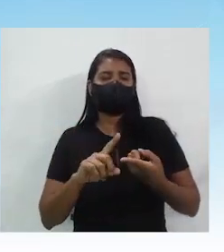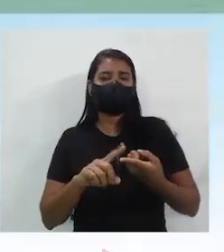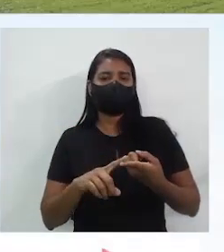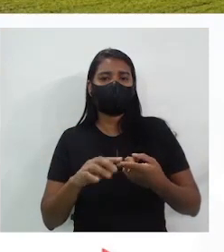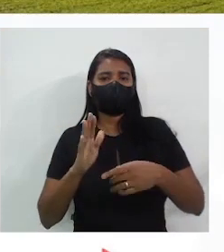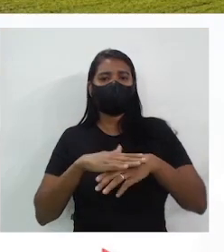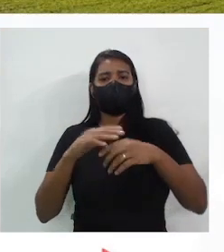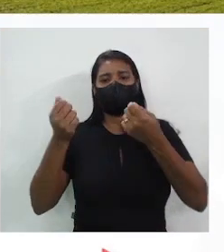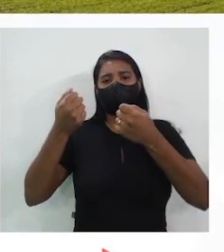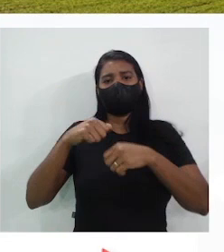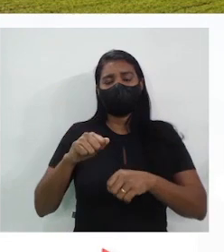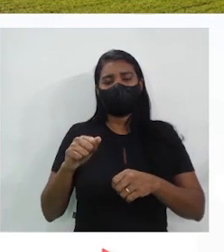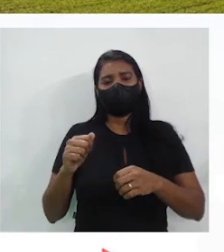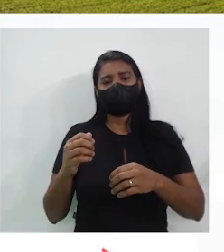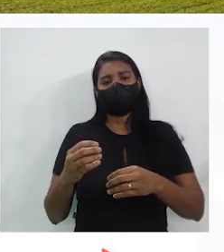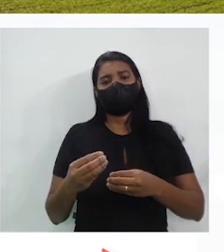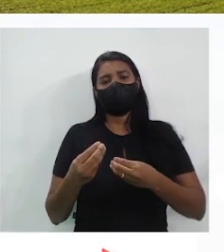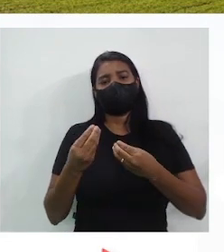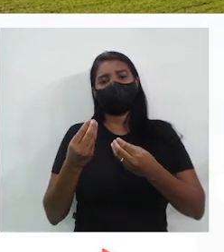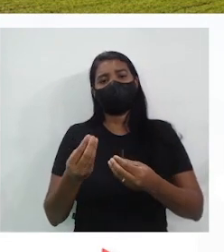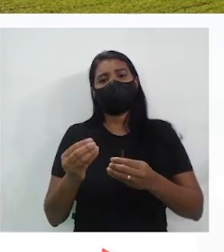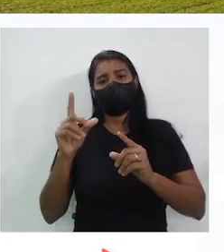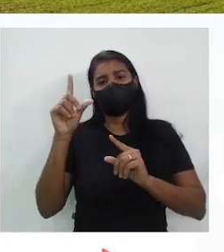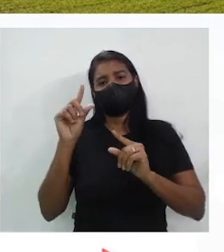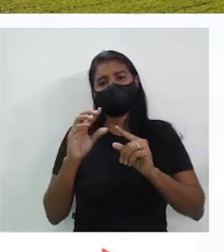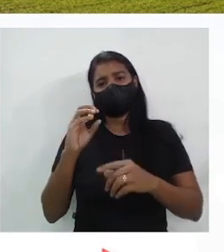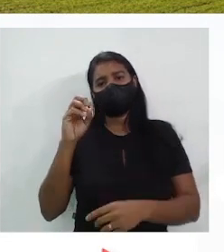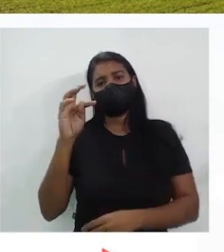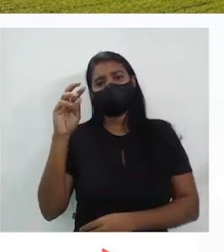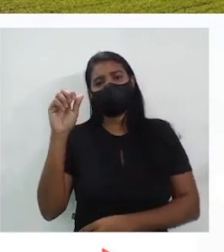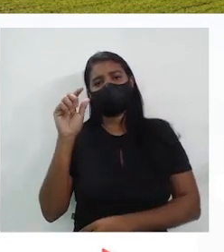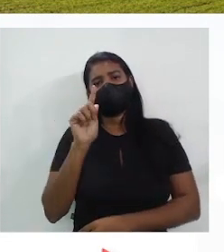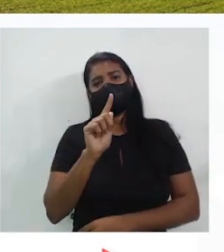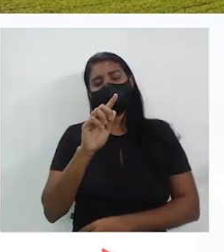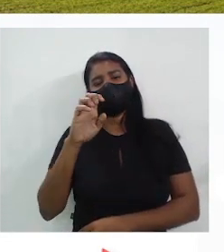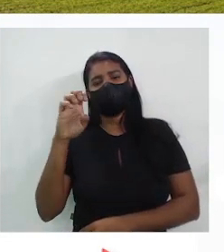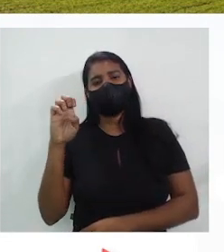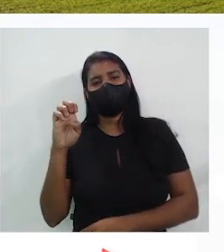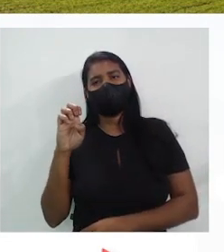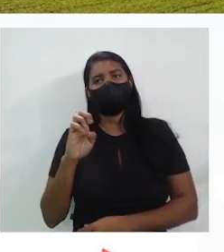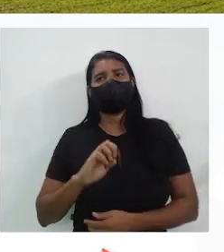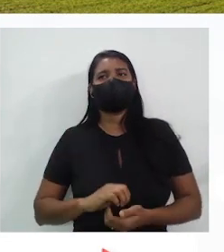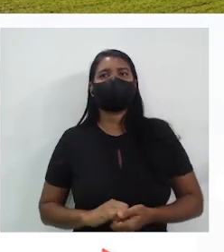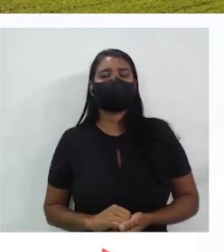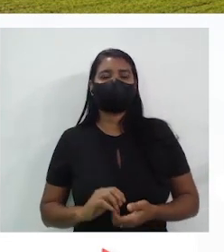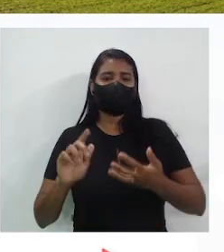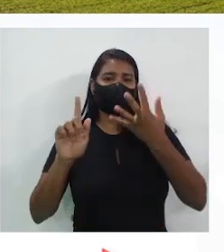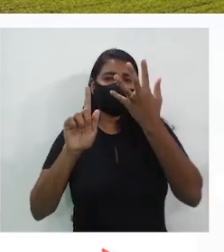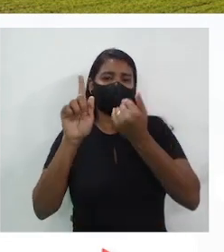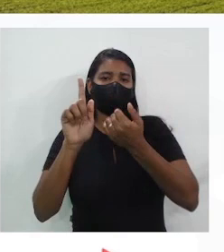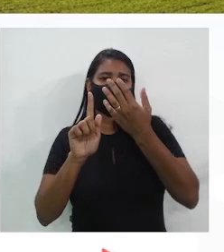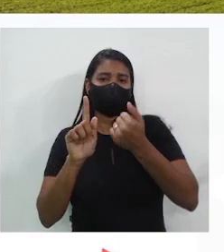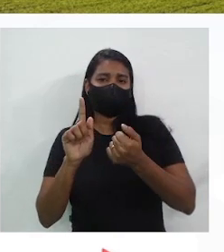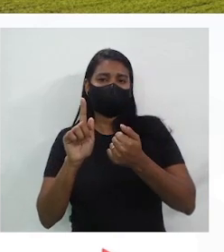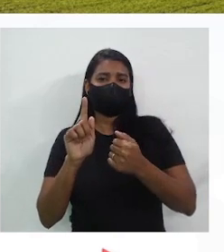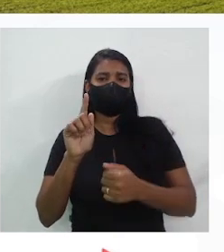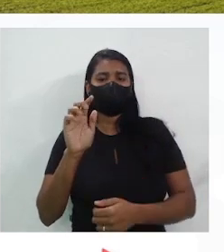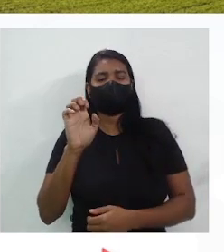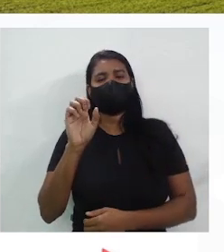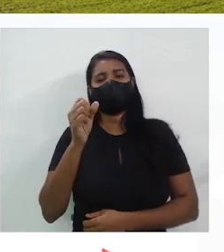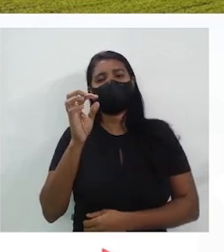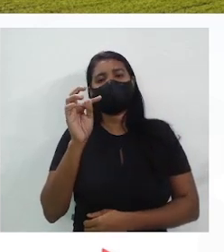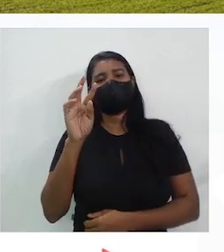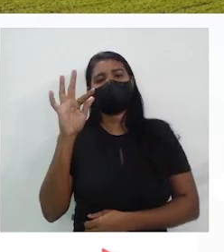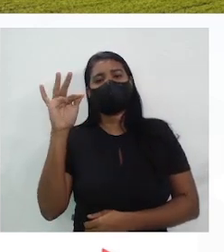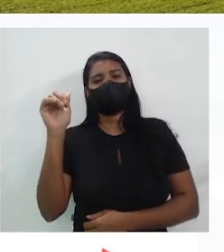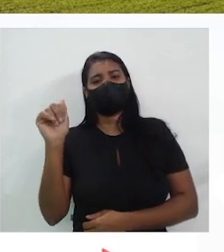uma possível contribuição de cota de GEE, que no caso são gases de efeito estufa,